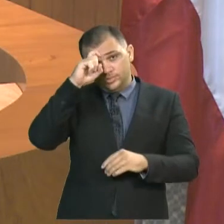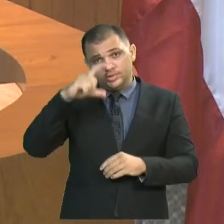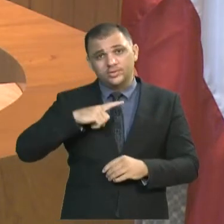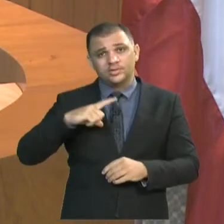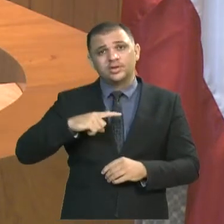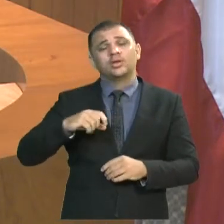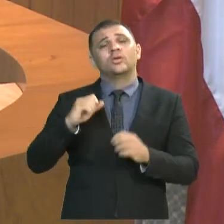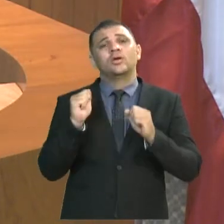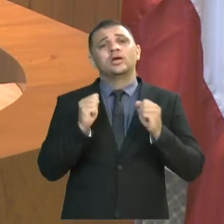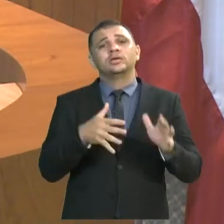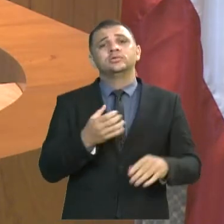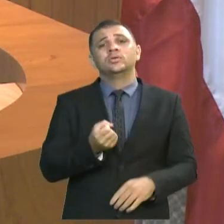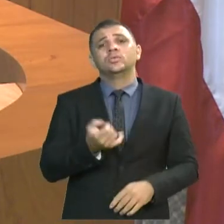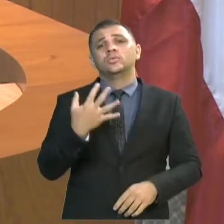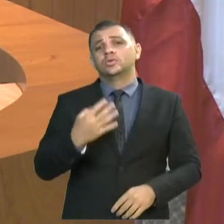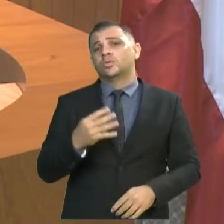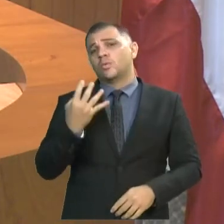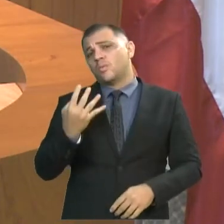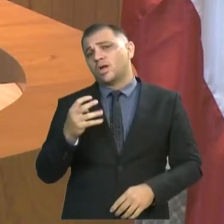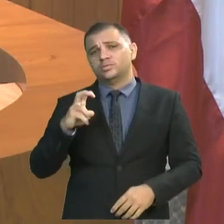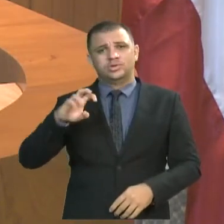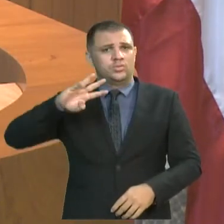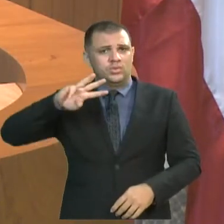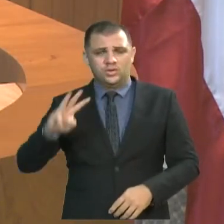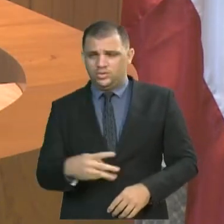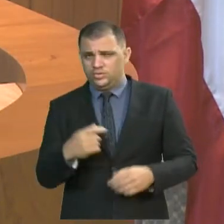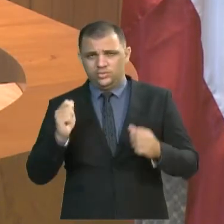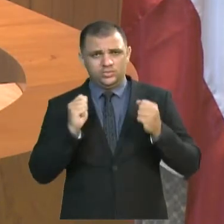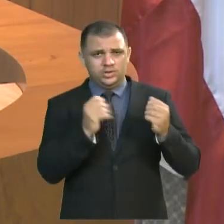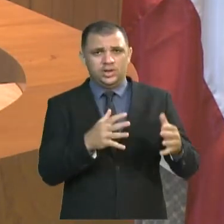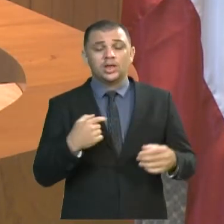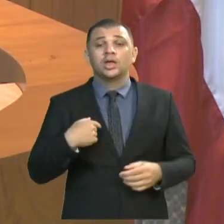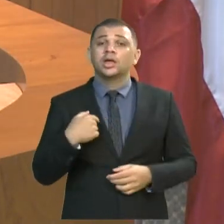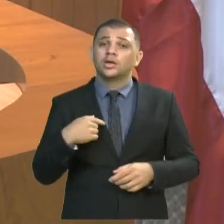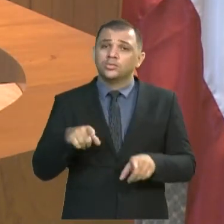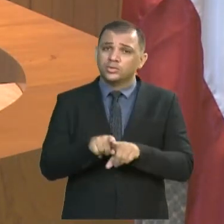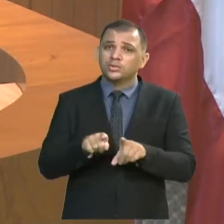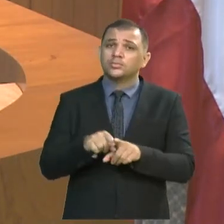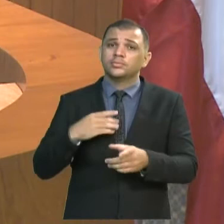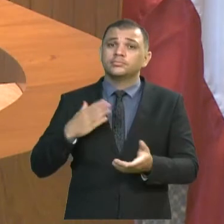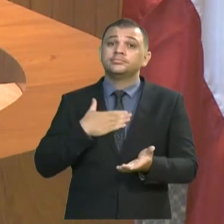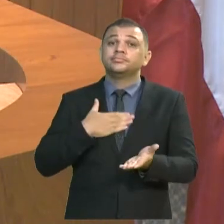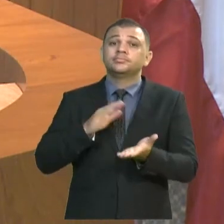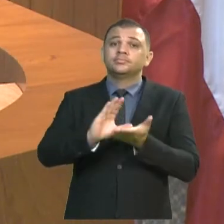milhões que vamos gastar. Eu, deputado Antônio Pereira, vou entrar com parte de